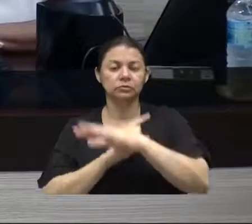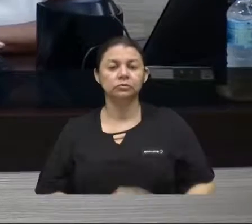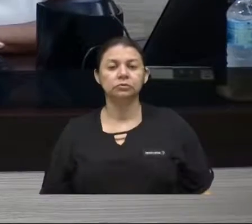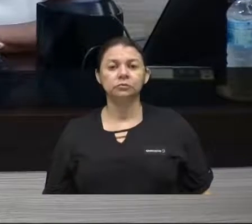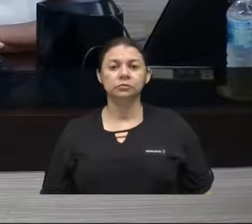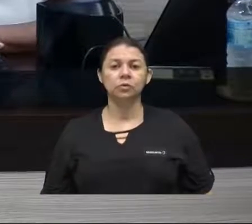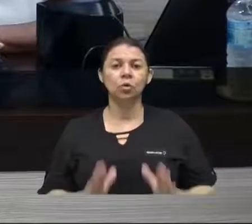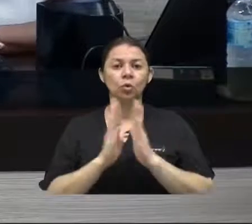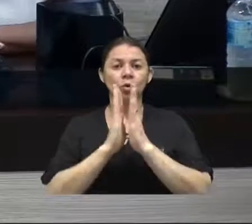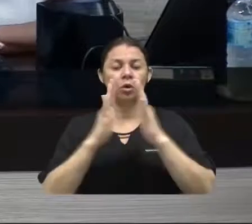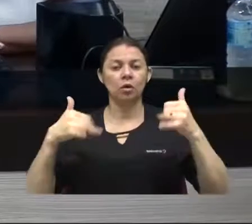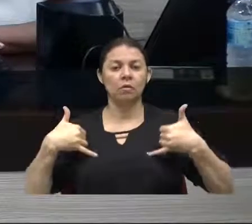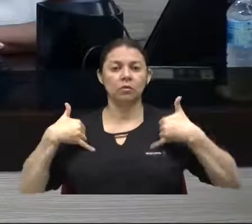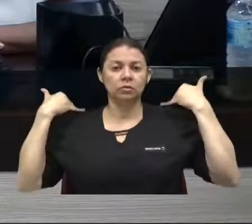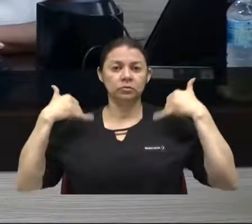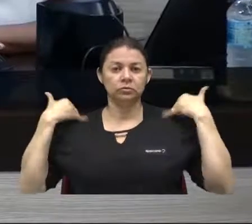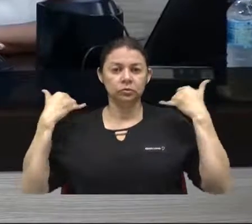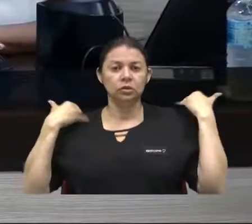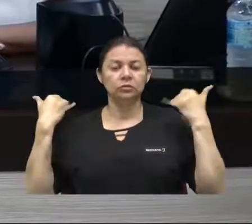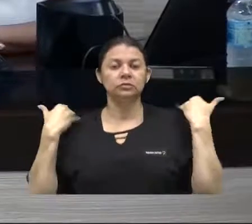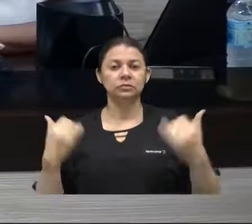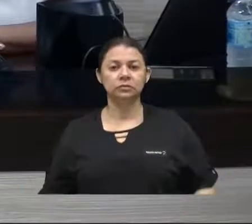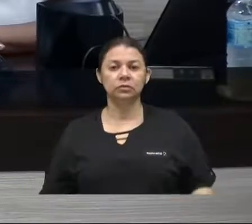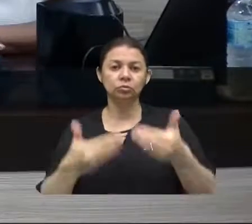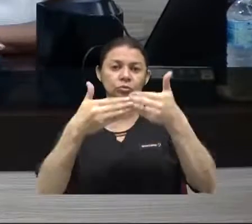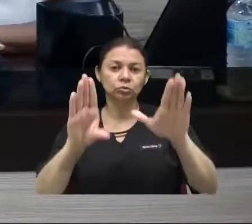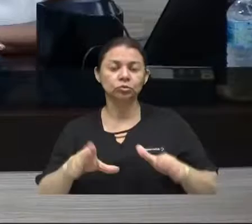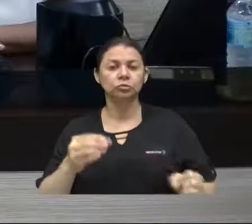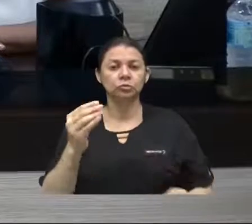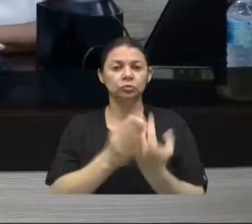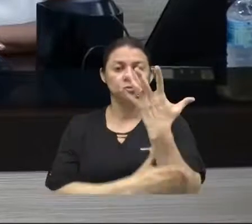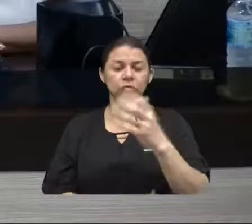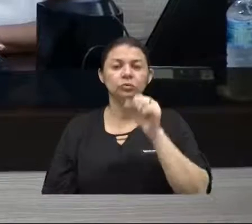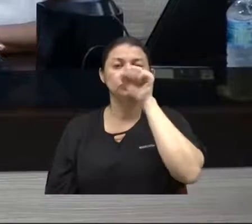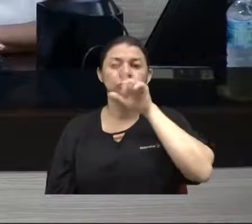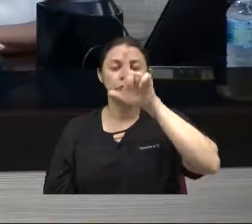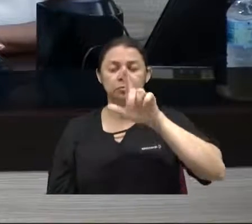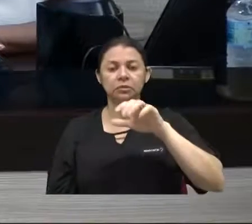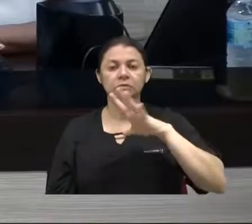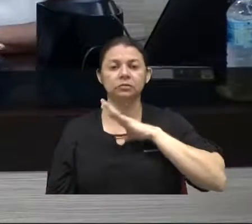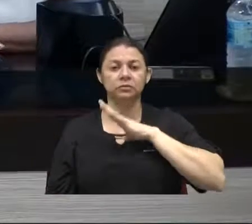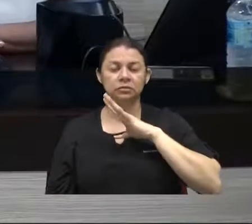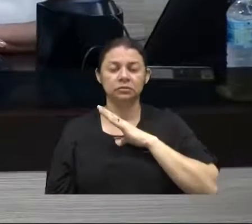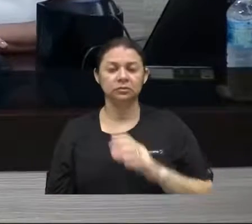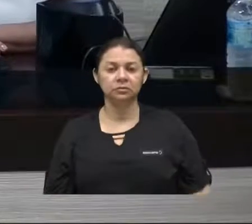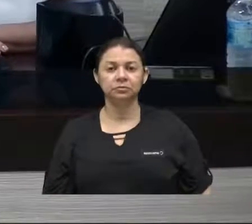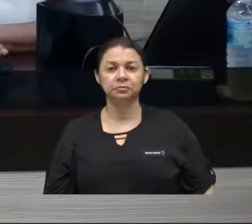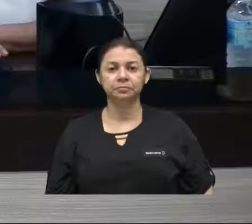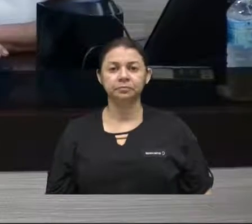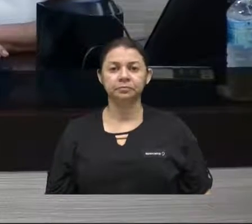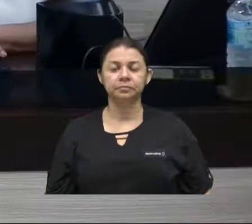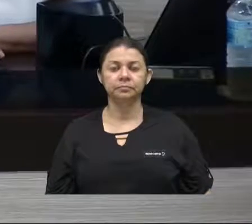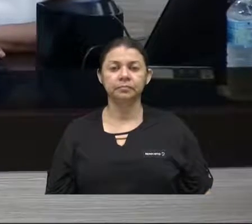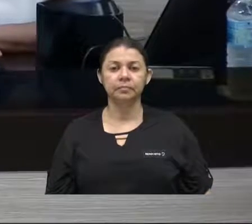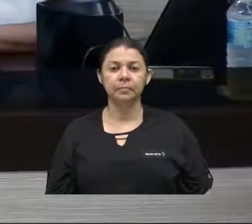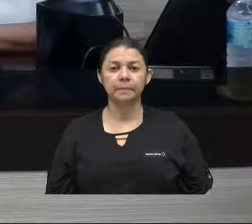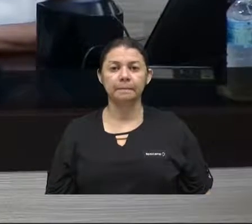de fundação na cidade de Limeira. Autoria do vereador Rafael Luiz Pavarini de Camargo. Em discussão?